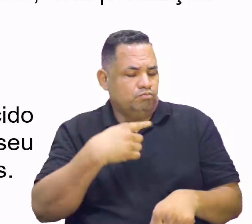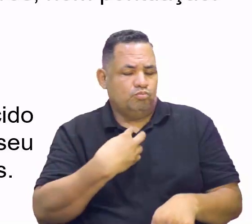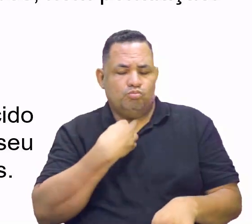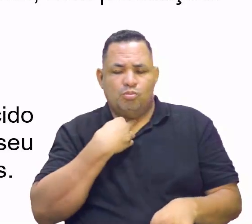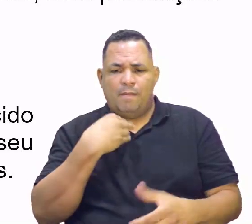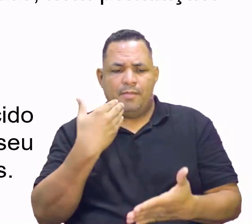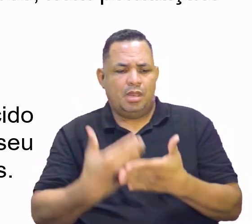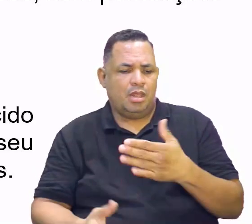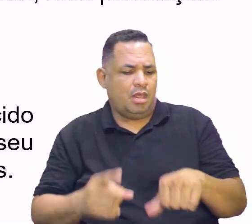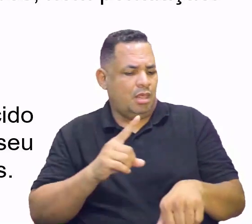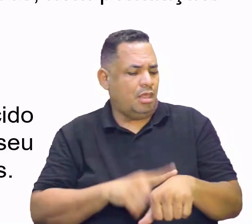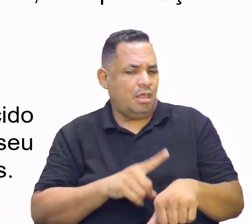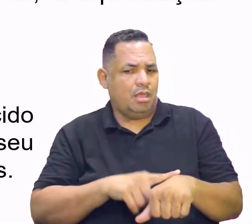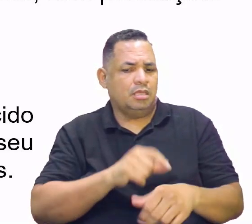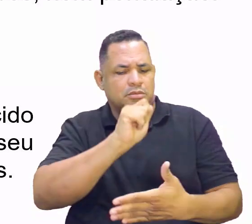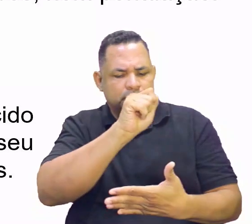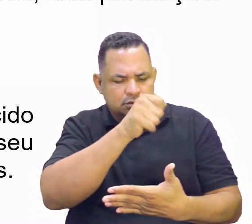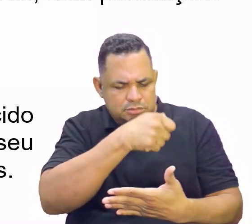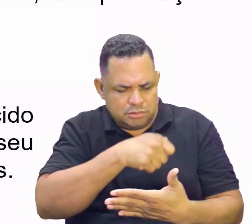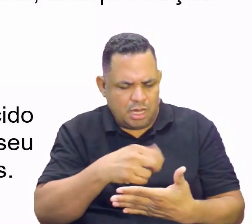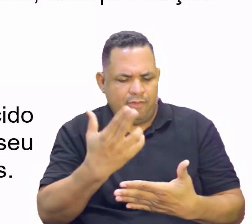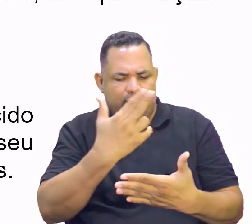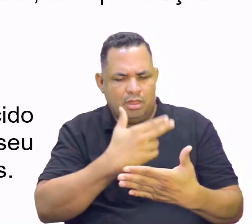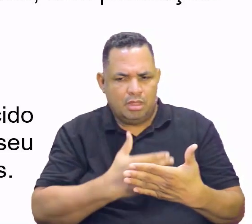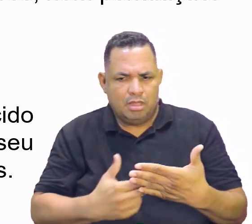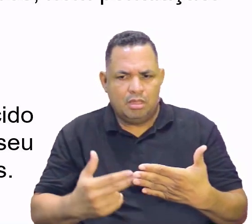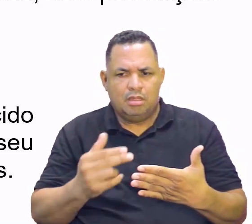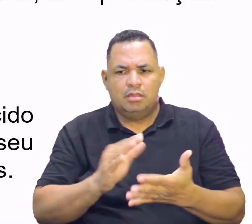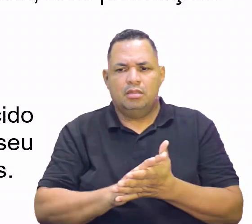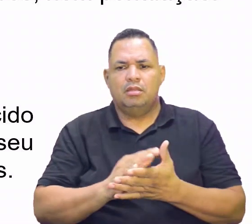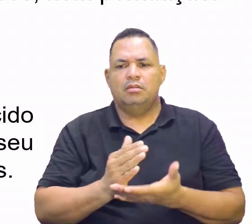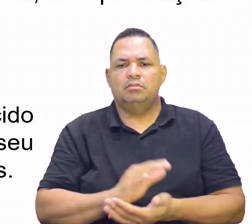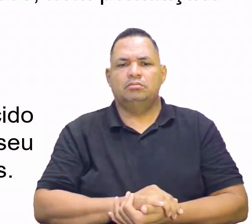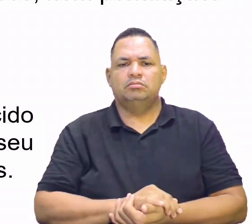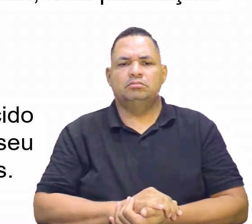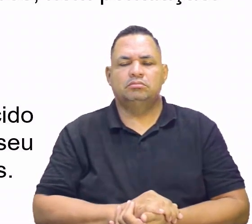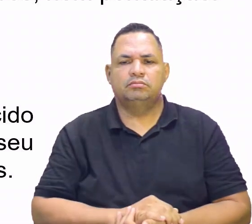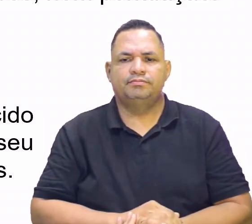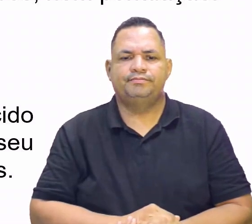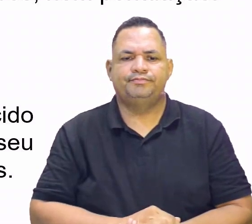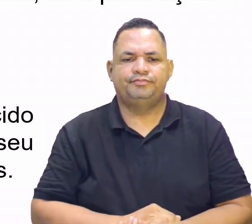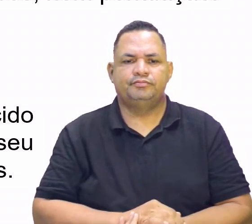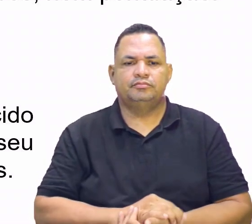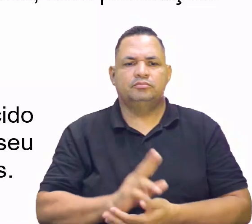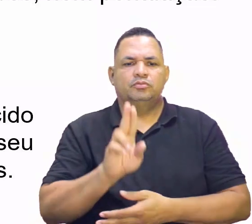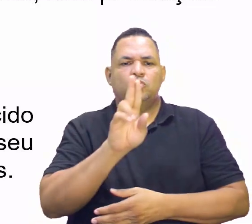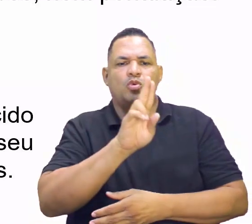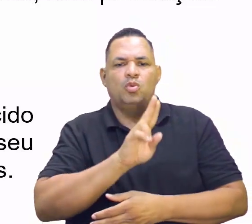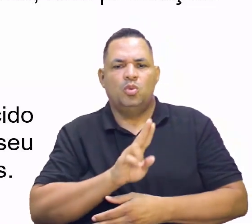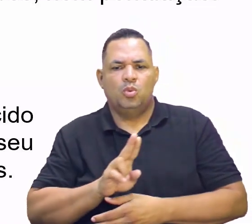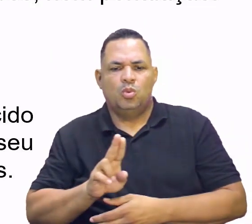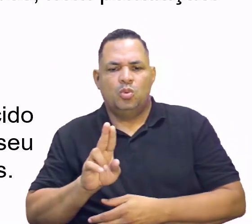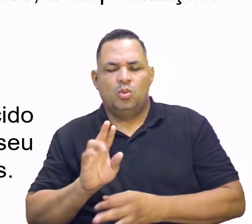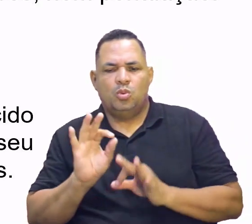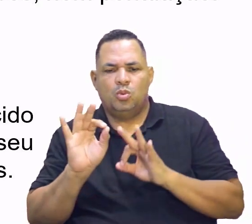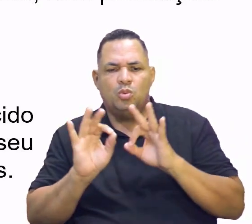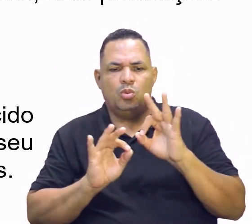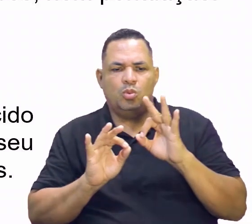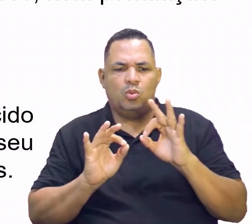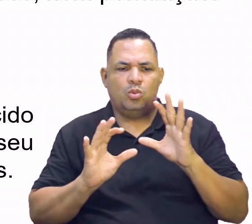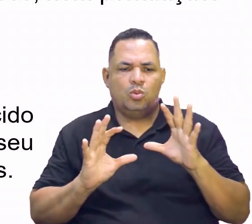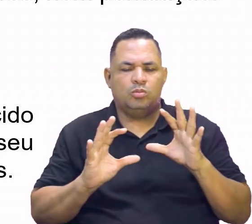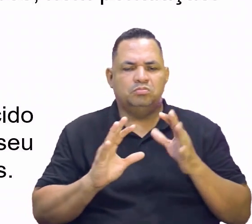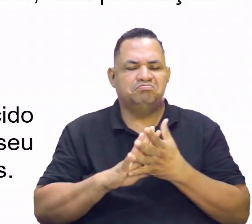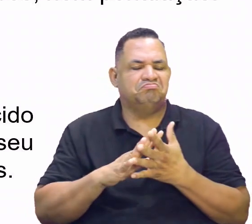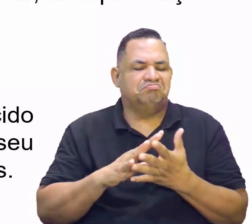desenhe, faça a sua arte acontecer, certo? E aí eles usavam o quê? Os conectivos, não